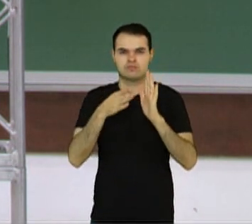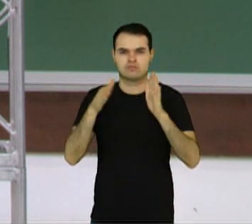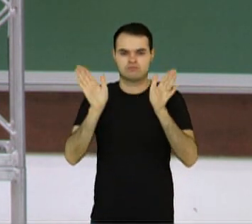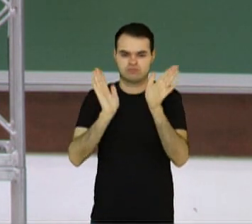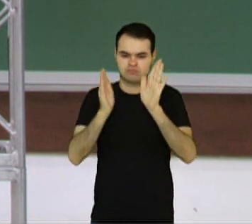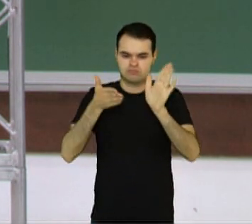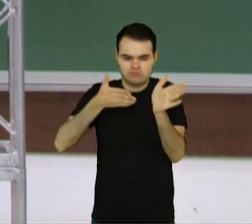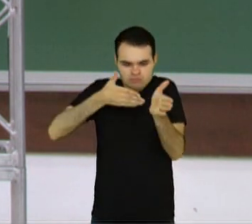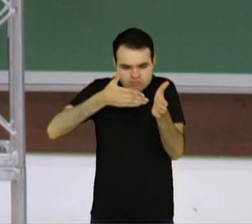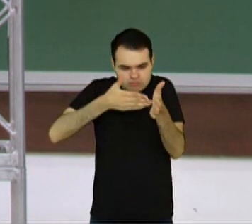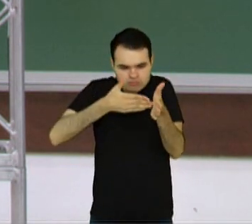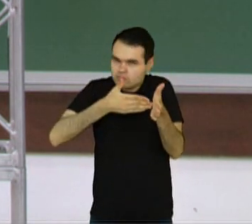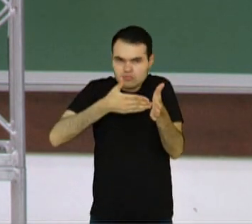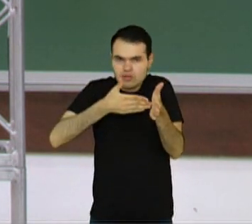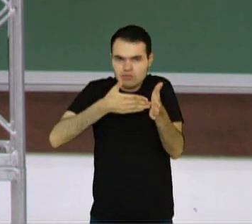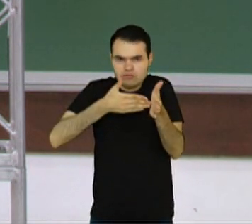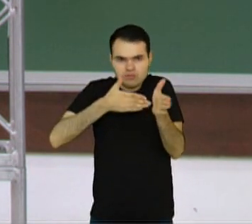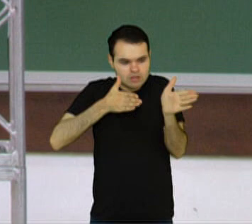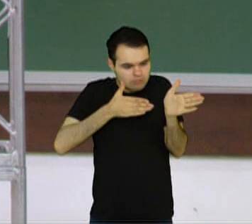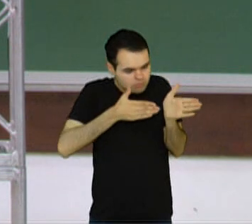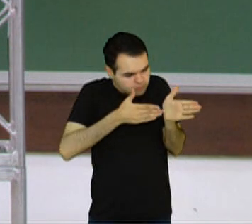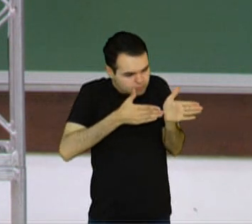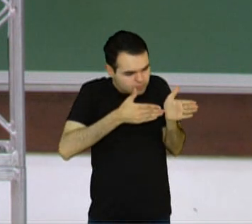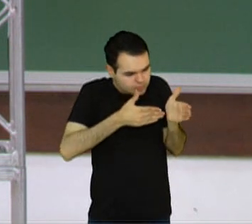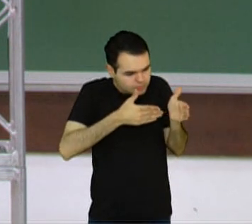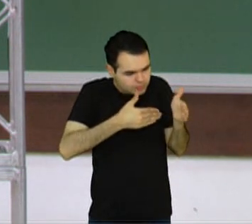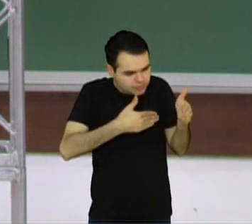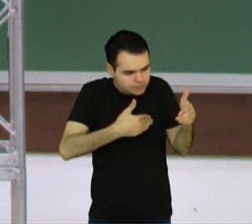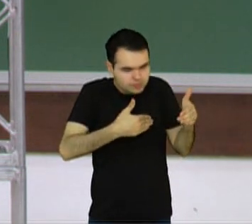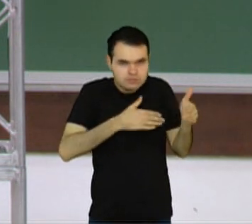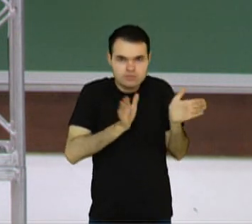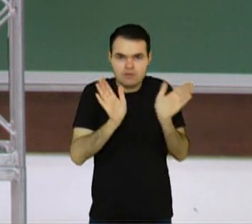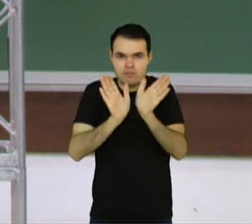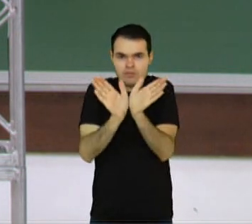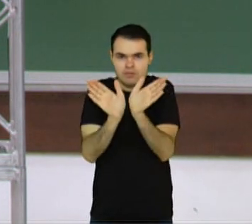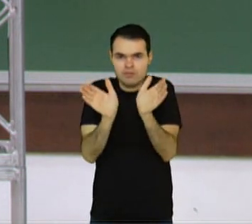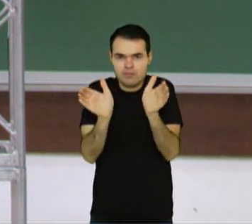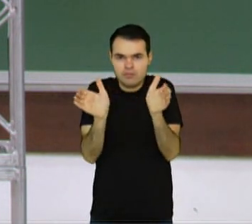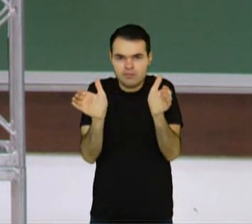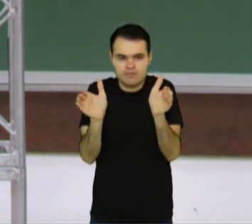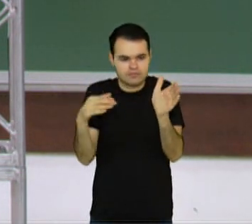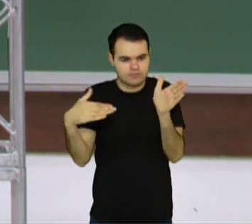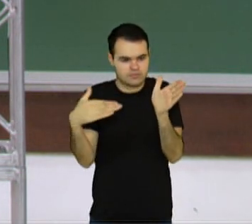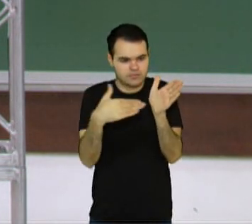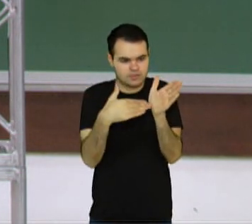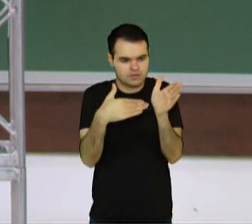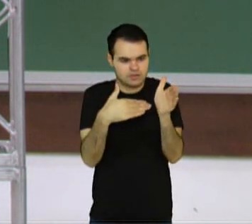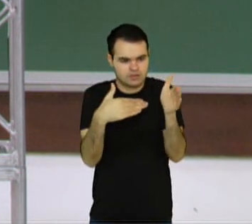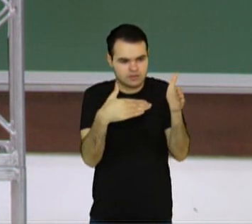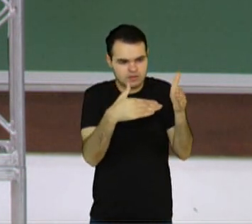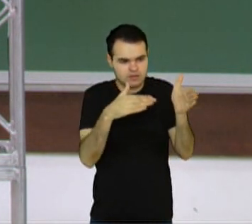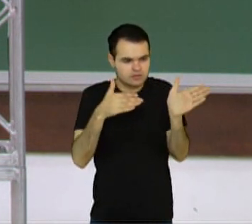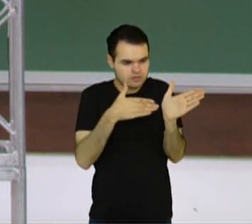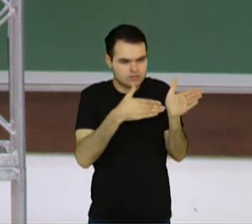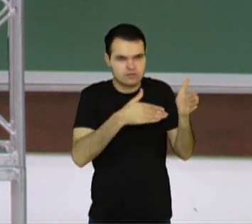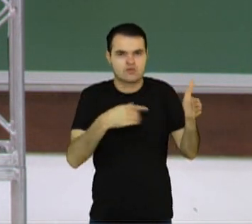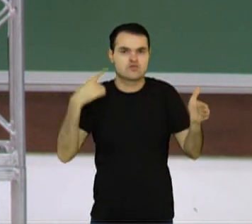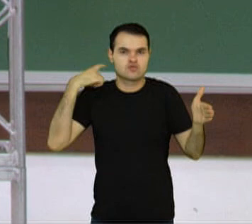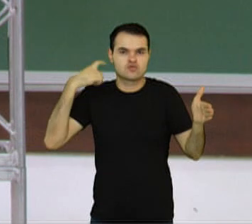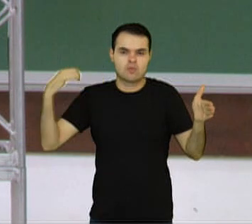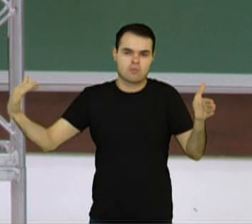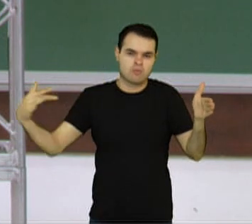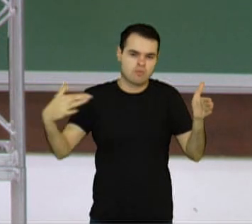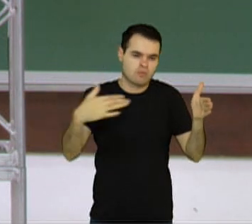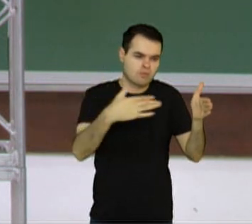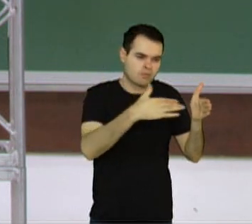ele começa a ter ângulos diferenciados. E aí o que acontece? Você consegue estar amortecendo o som, vamos dizer assim, que